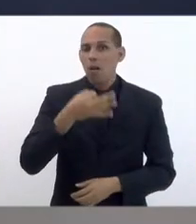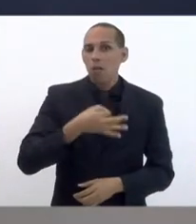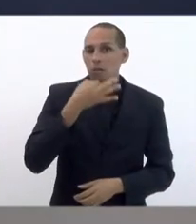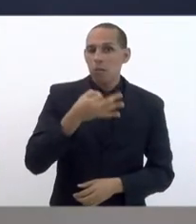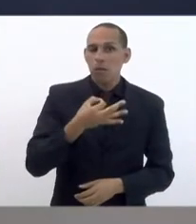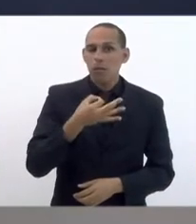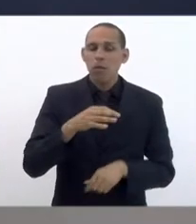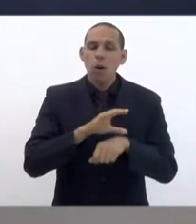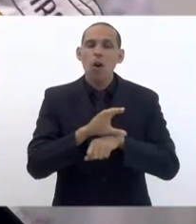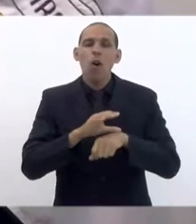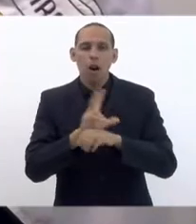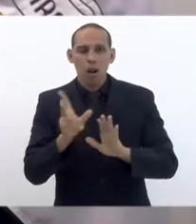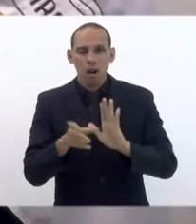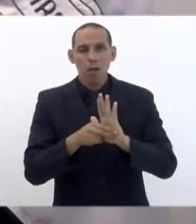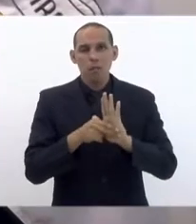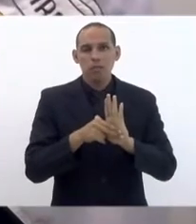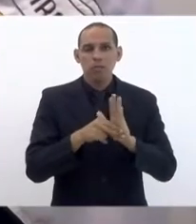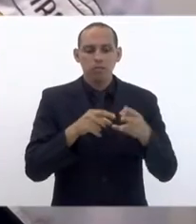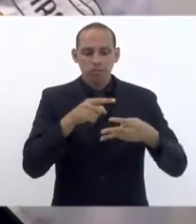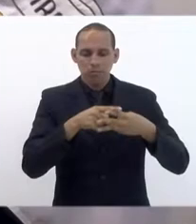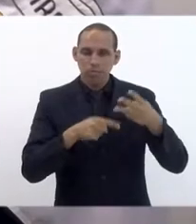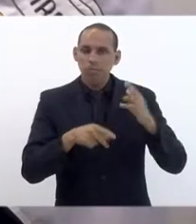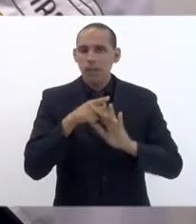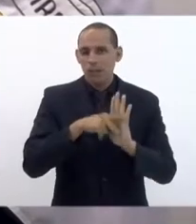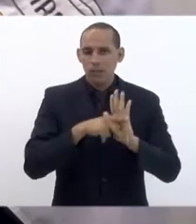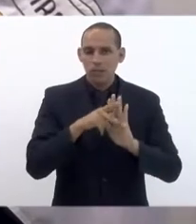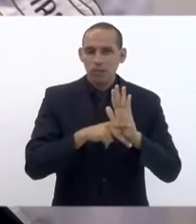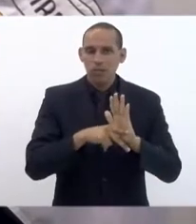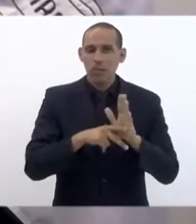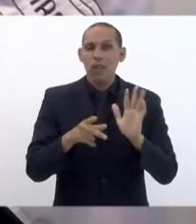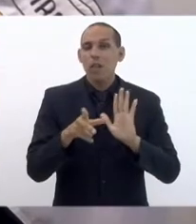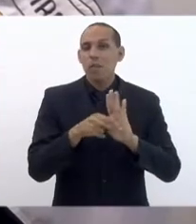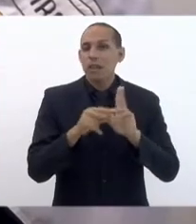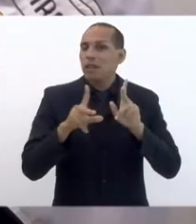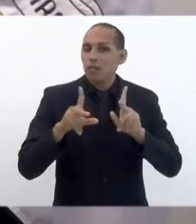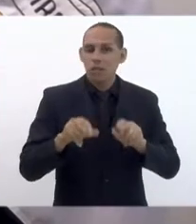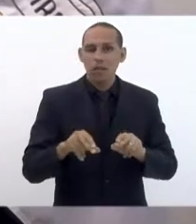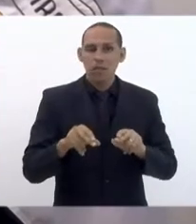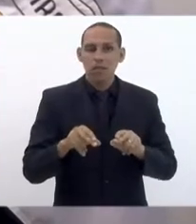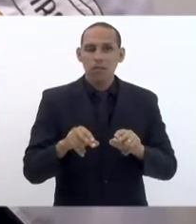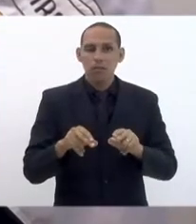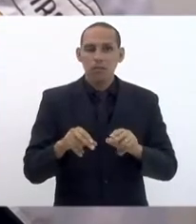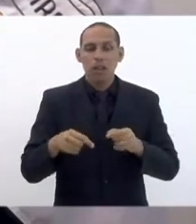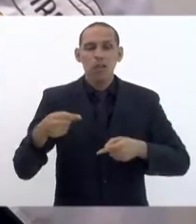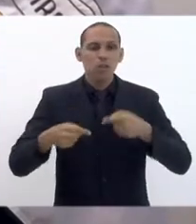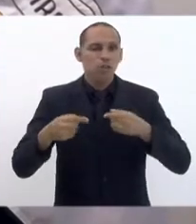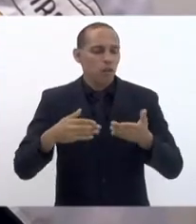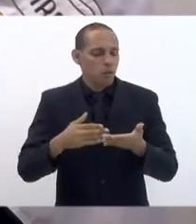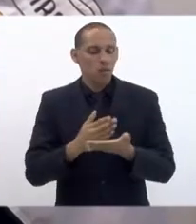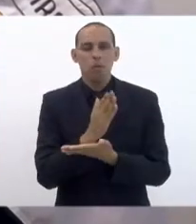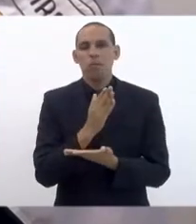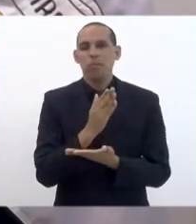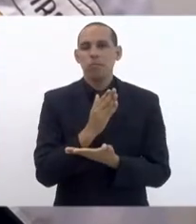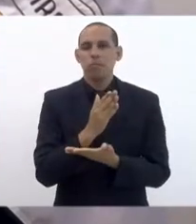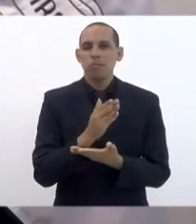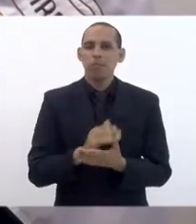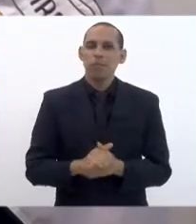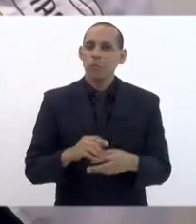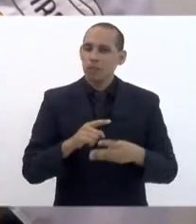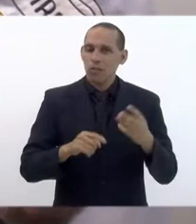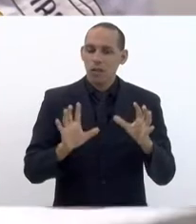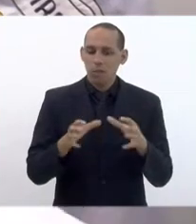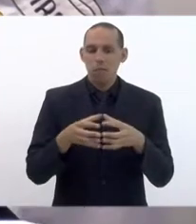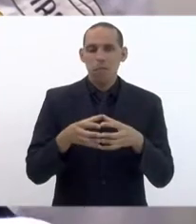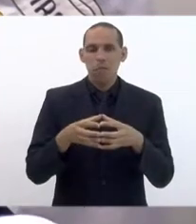o parecer é pela constitucionalidade com emendas nos três projetos, as mesmas emendas, mesmo teor. Em discussão e votação, aprovado, os três em bloco. Senhor presidente, eu